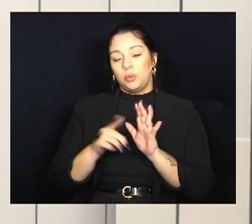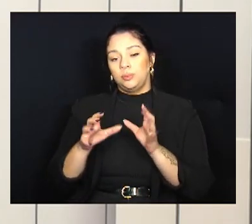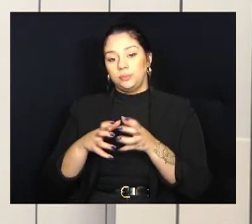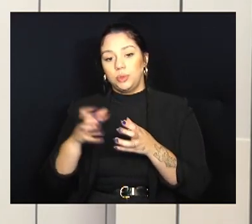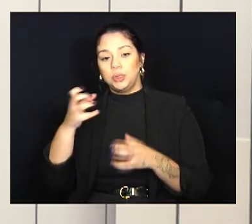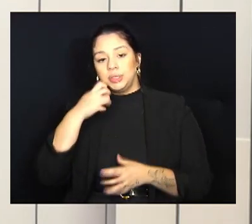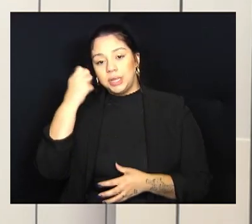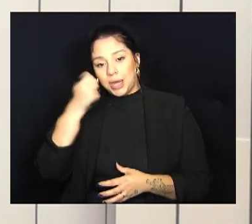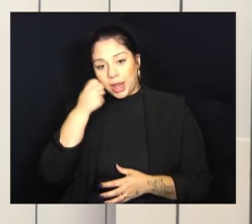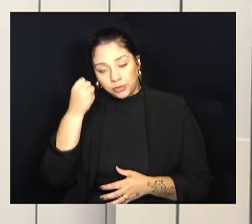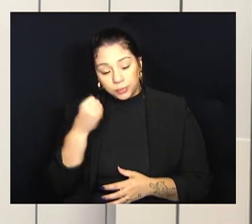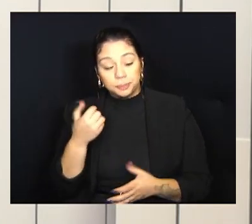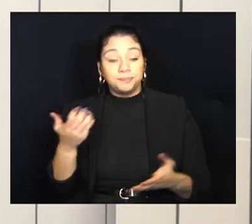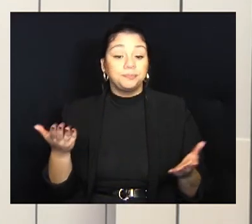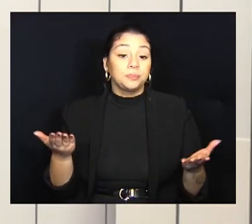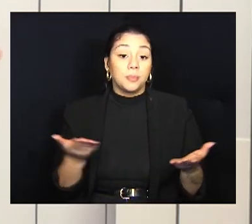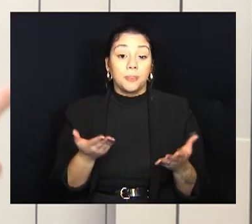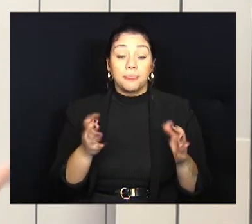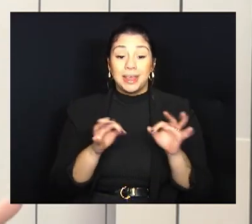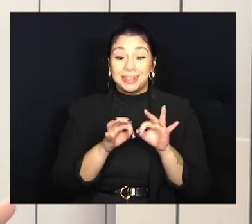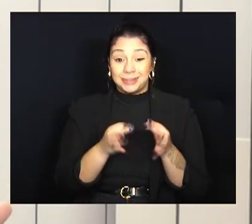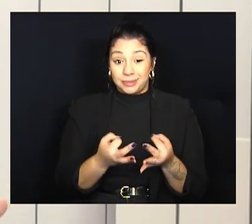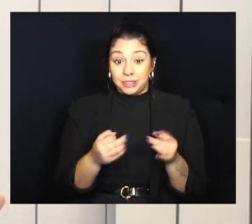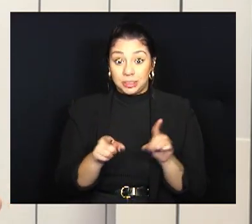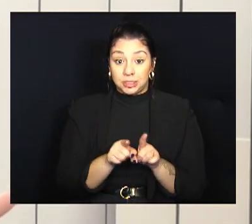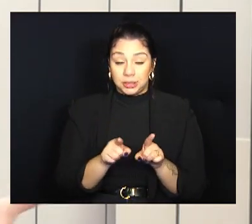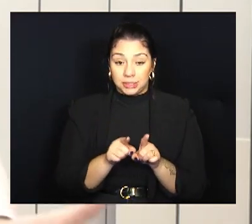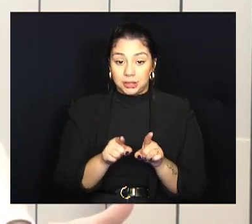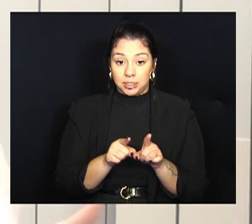objetivo de simplificar e até unir os